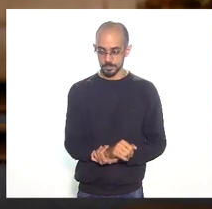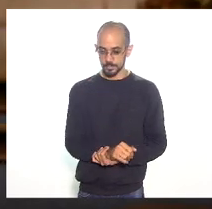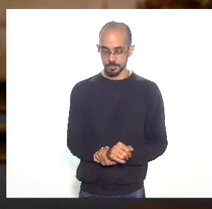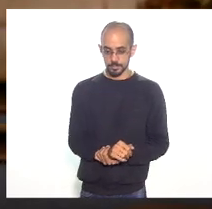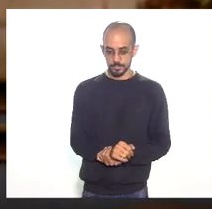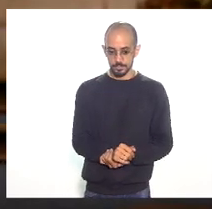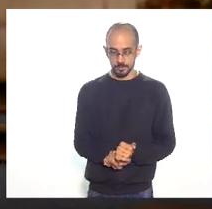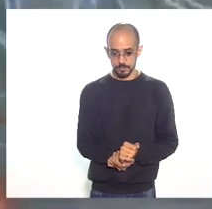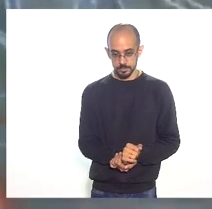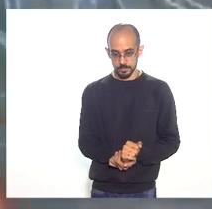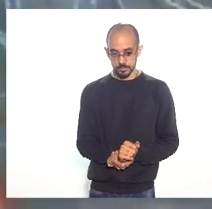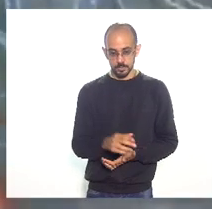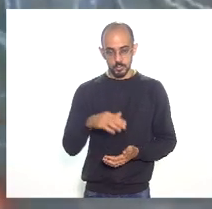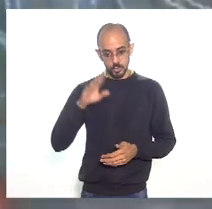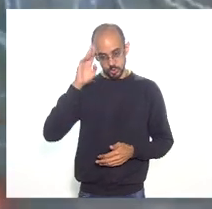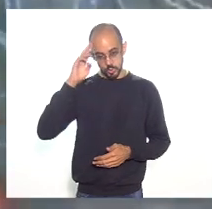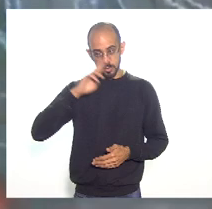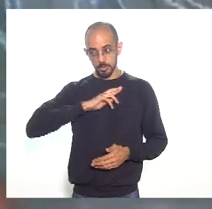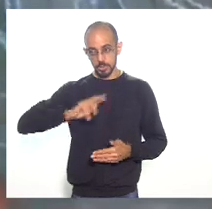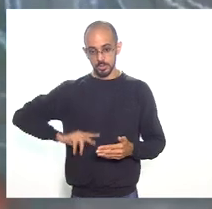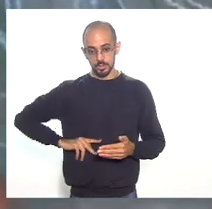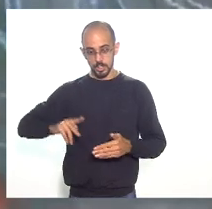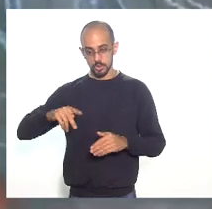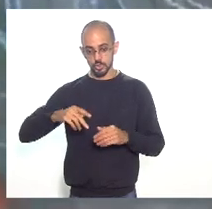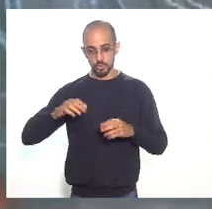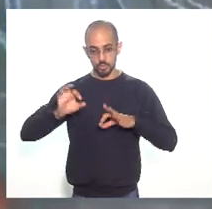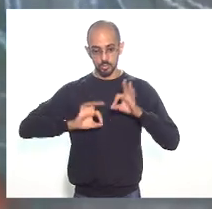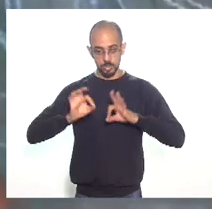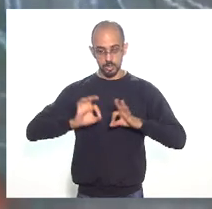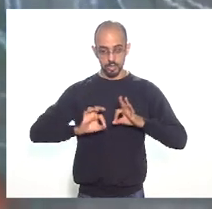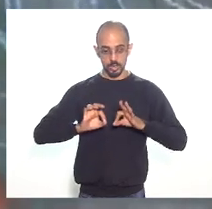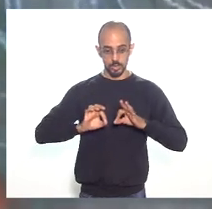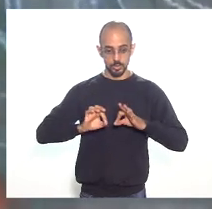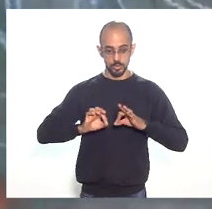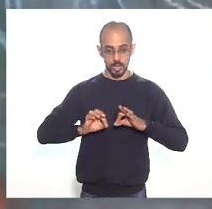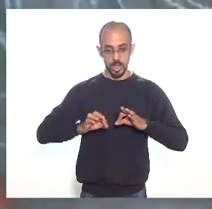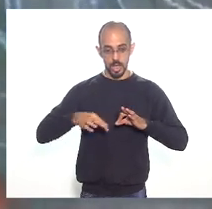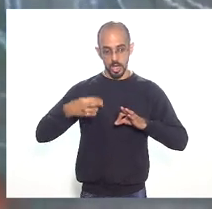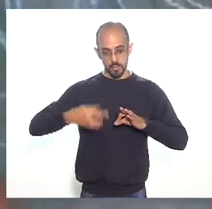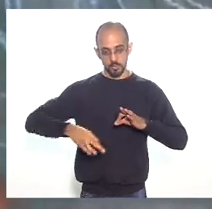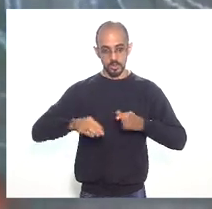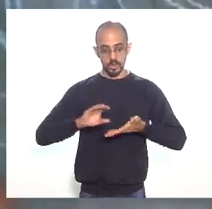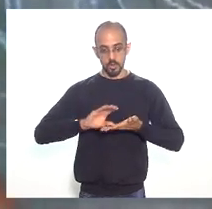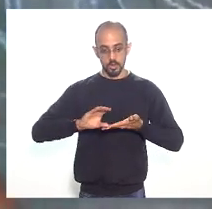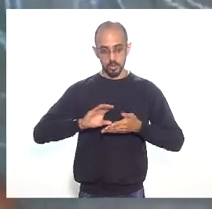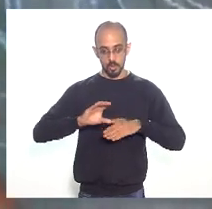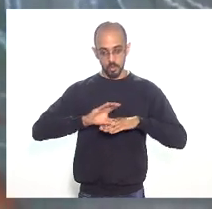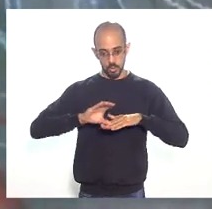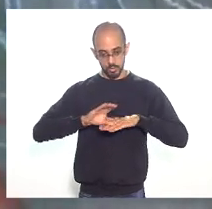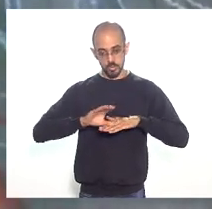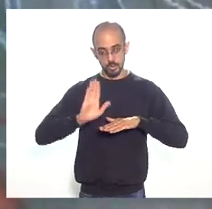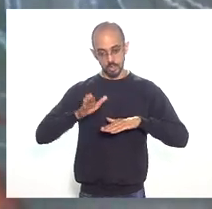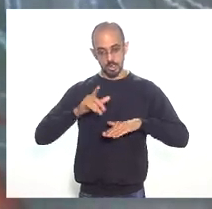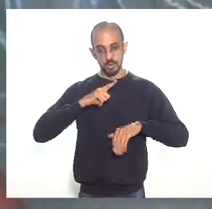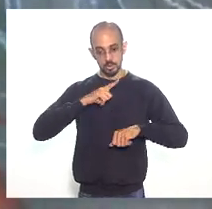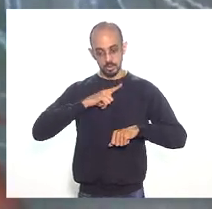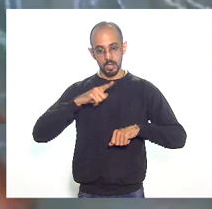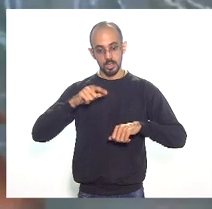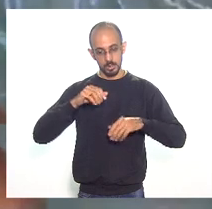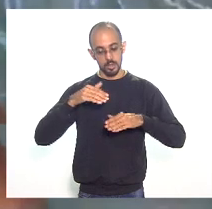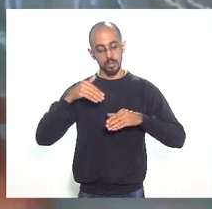Presidente, entendendo que o projeto reafirma diversos direitos constitucionais já previstos em lei, voto